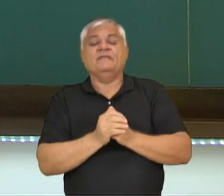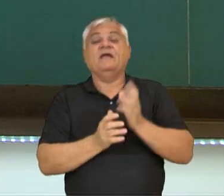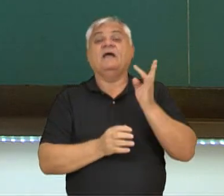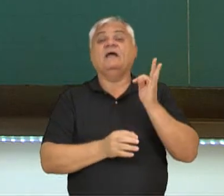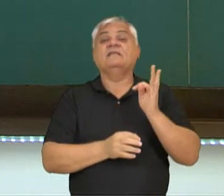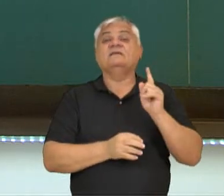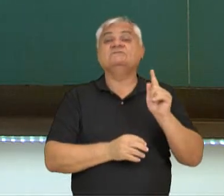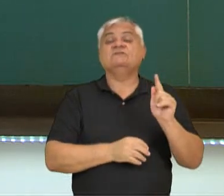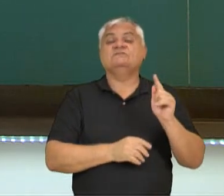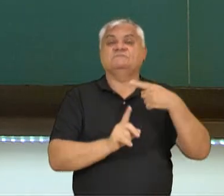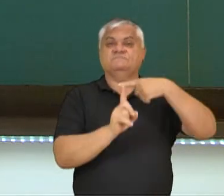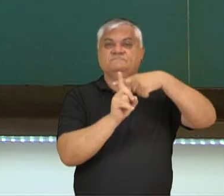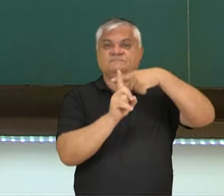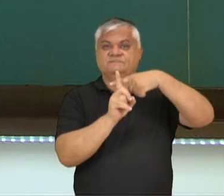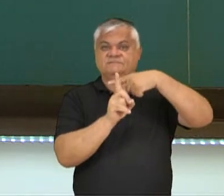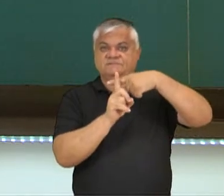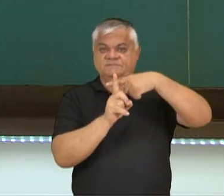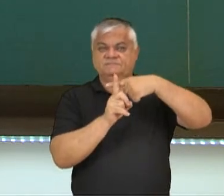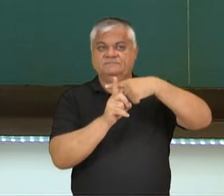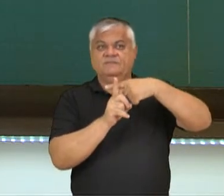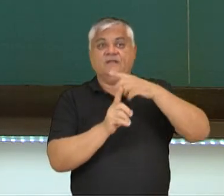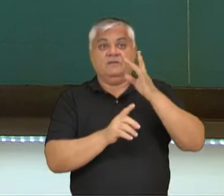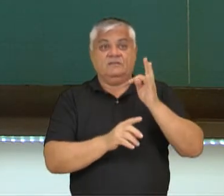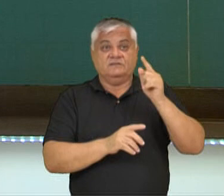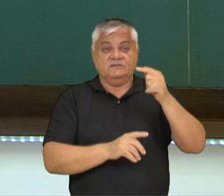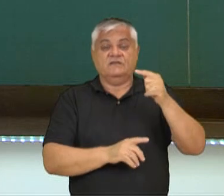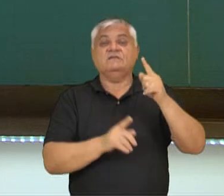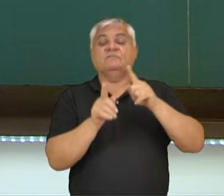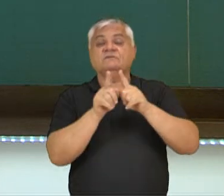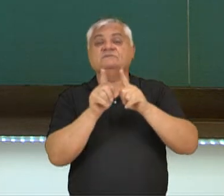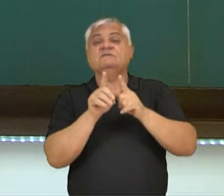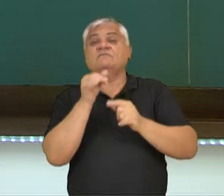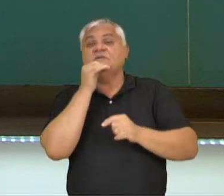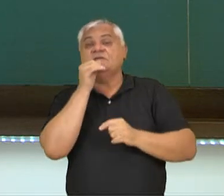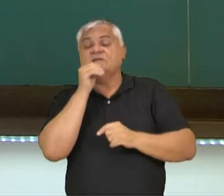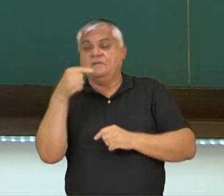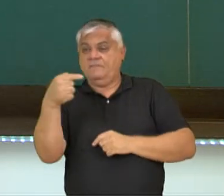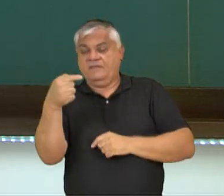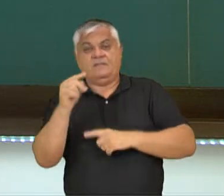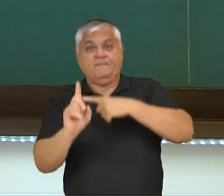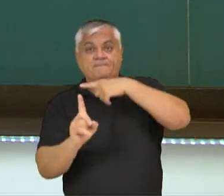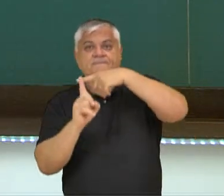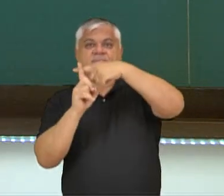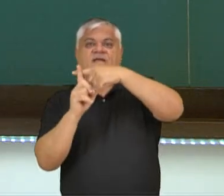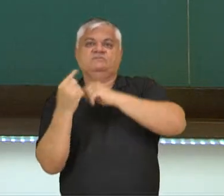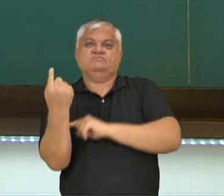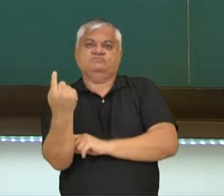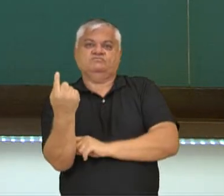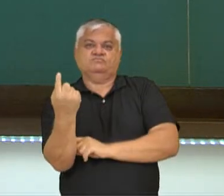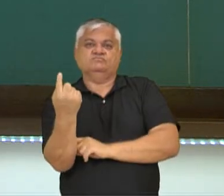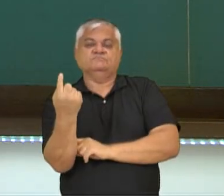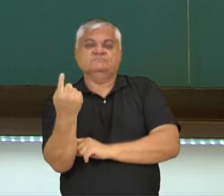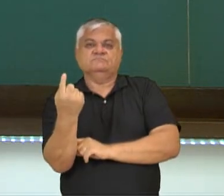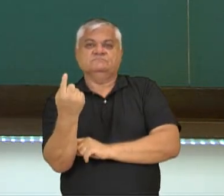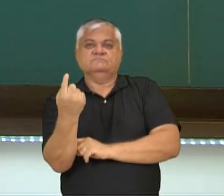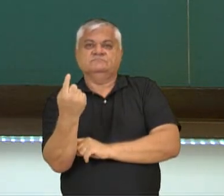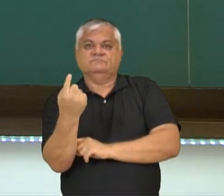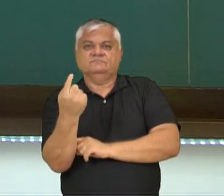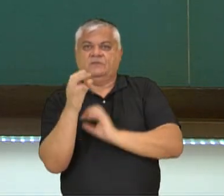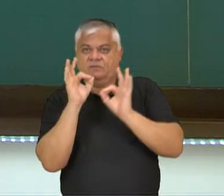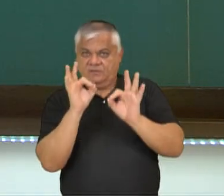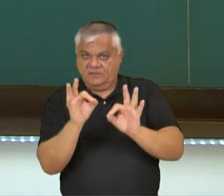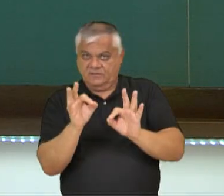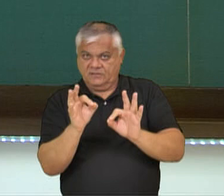tangente é positiva, então aqui na hora de colocar a resposta, você vai colocar mais 1 para esse